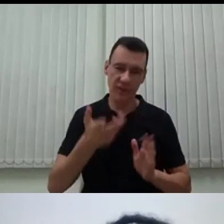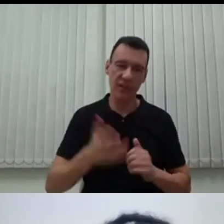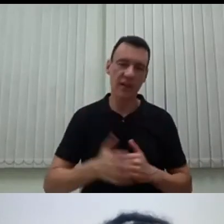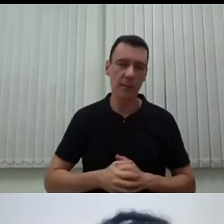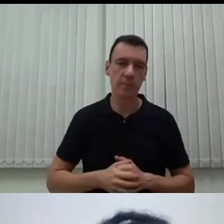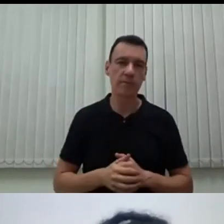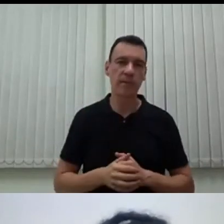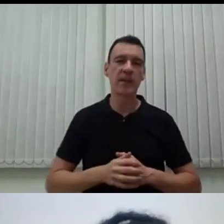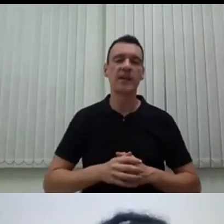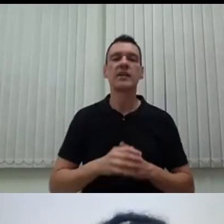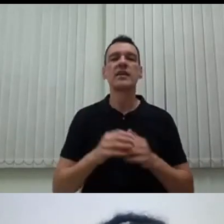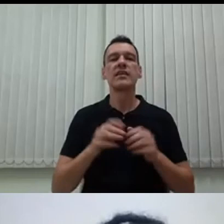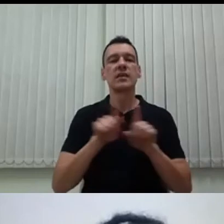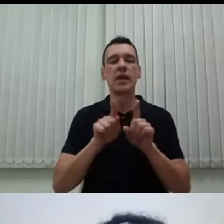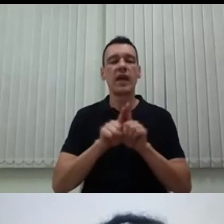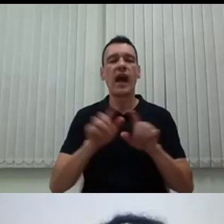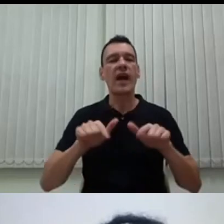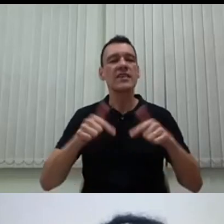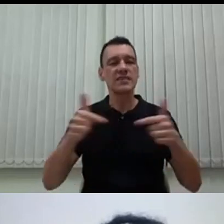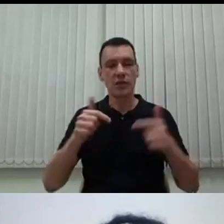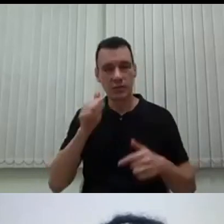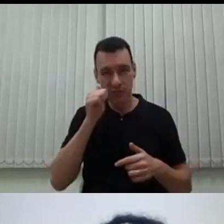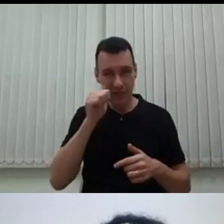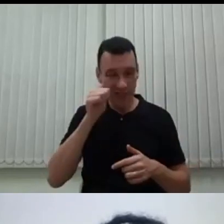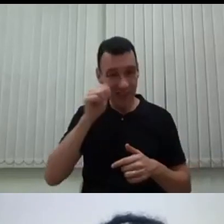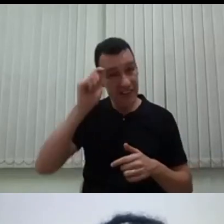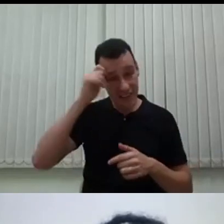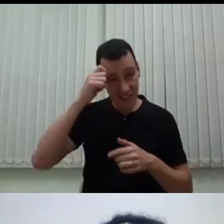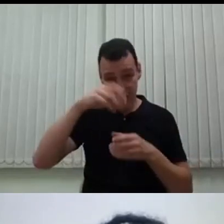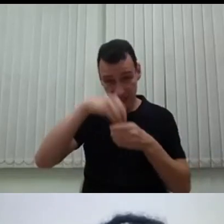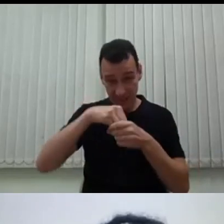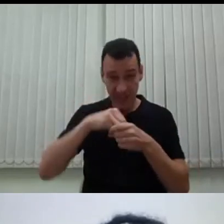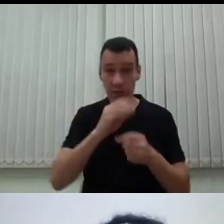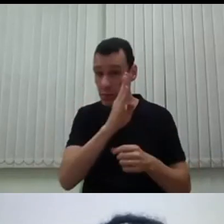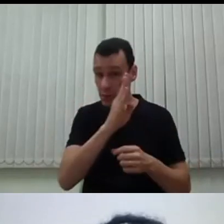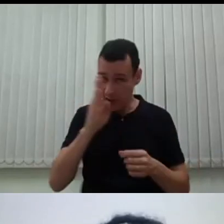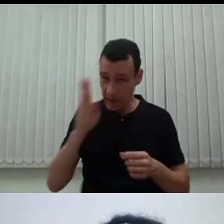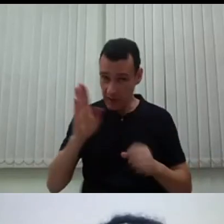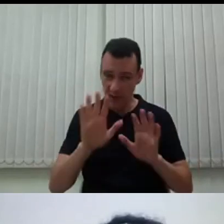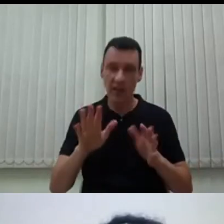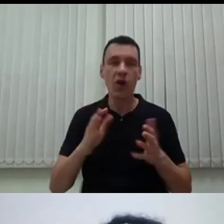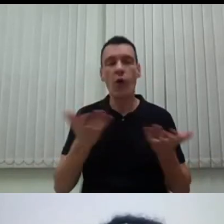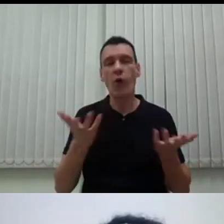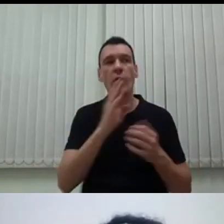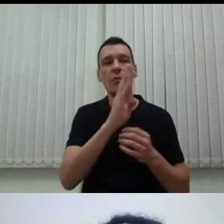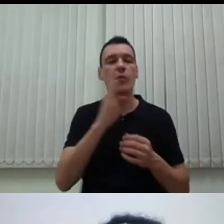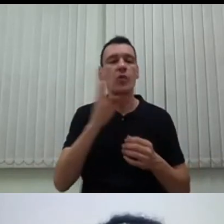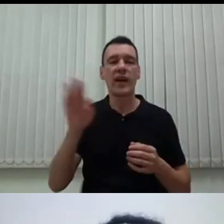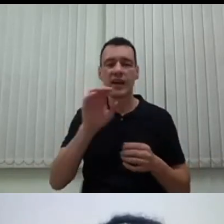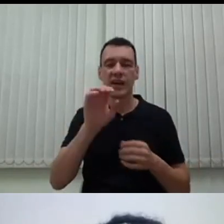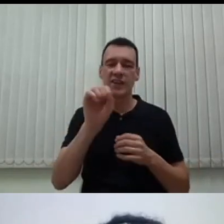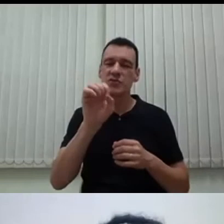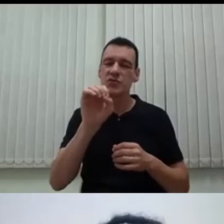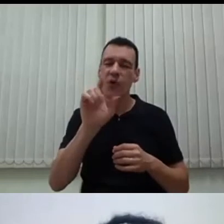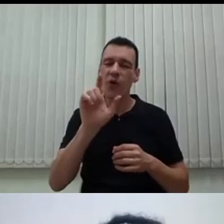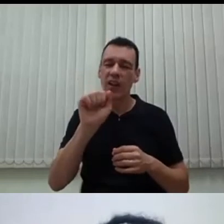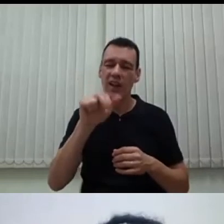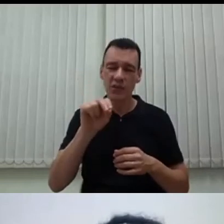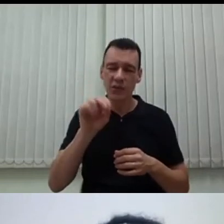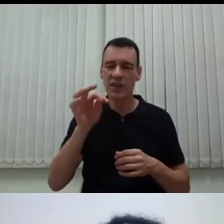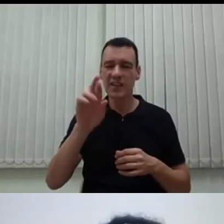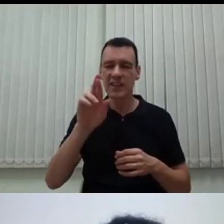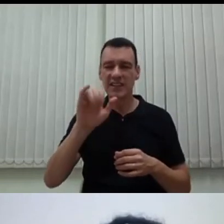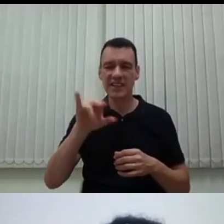na biblioteca, bibliotecas que foram mencionadas aqui, como a Solano Trindade, coletivos como Litera